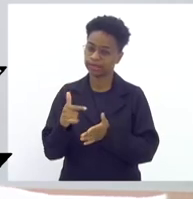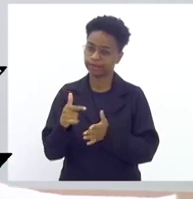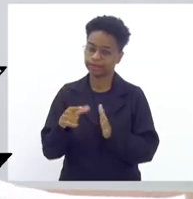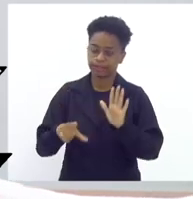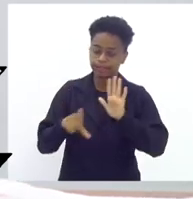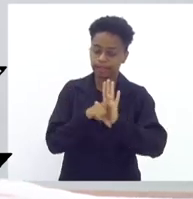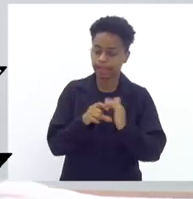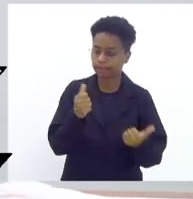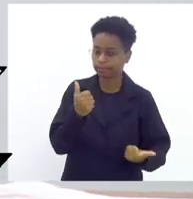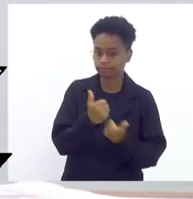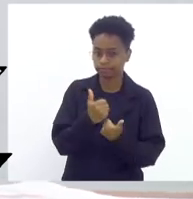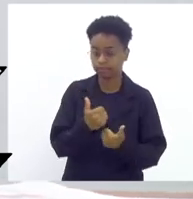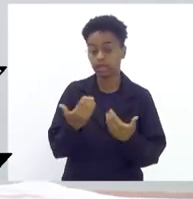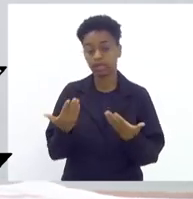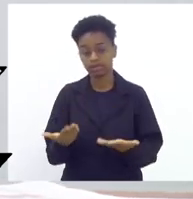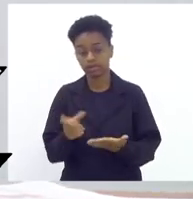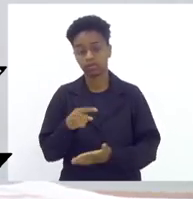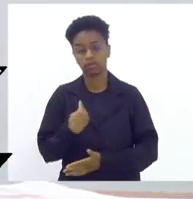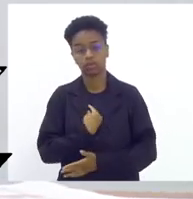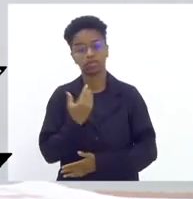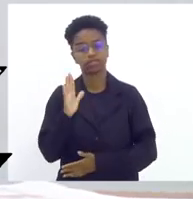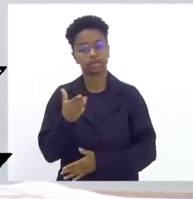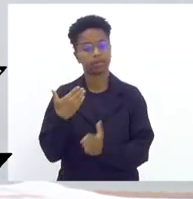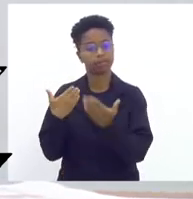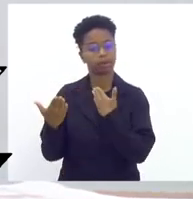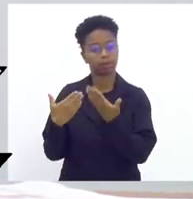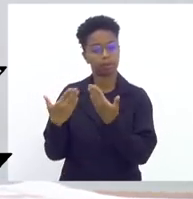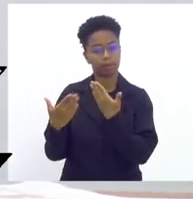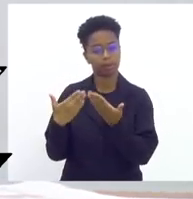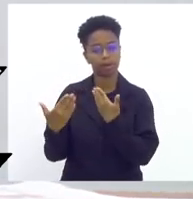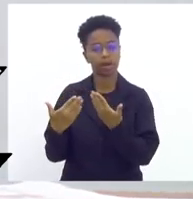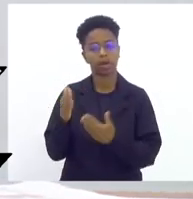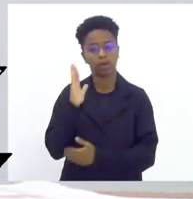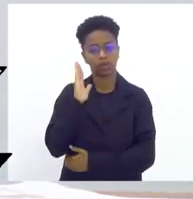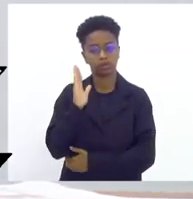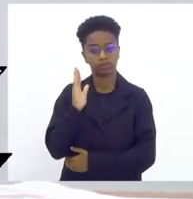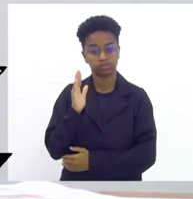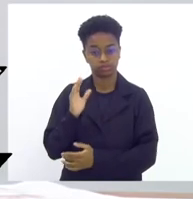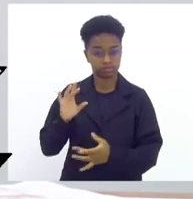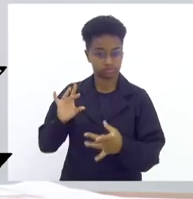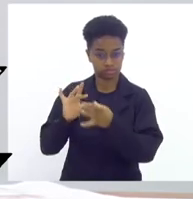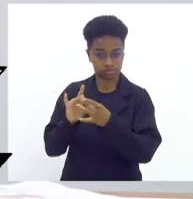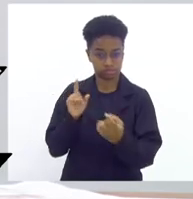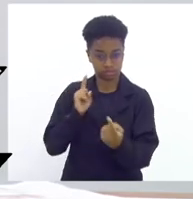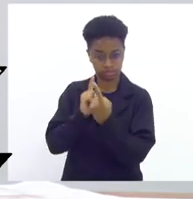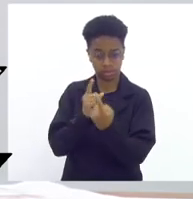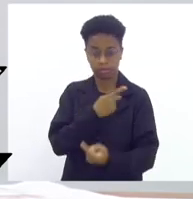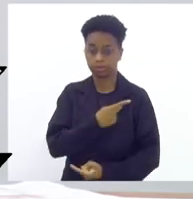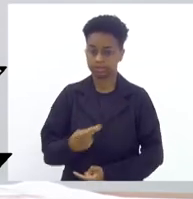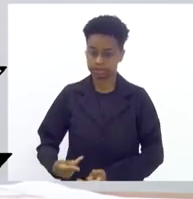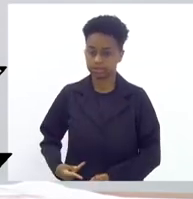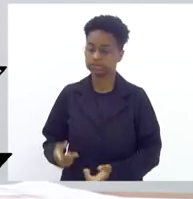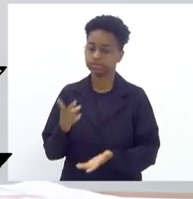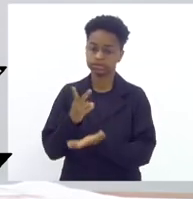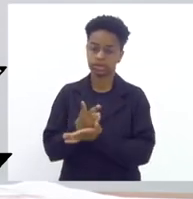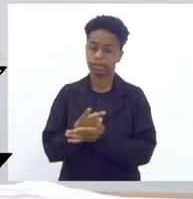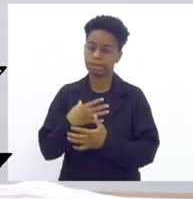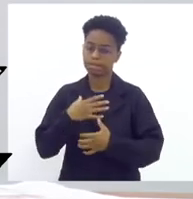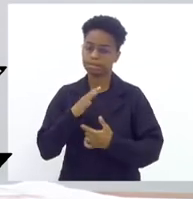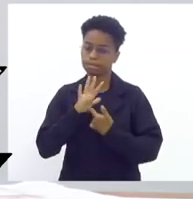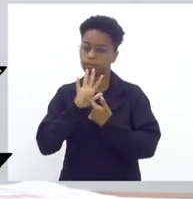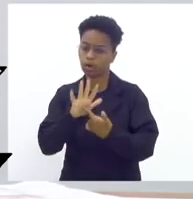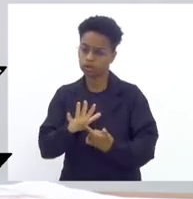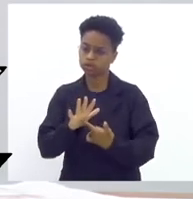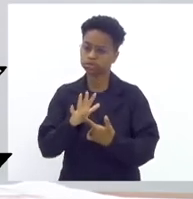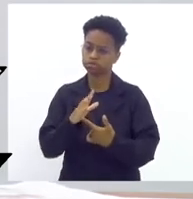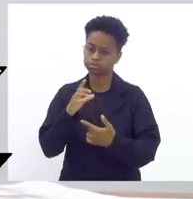lei Então já estamos em diálogo direto com o presidente da casa que vem se mostrando extremamente sensível